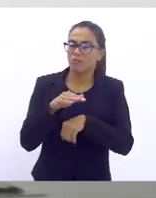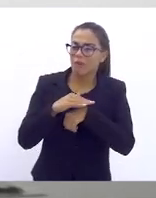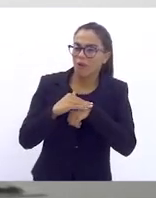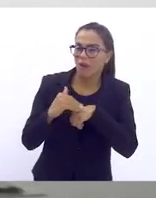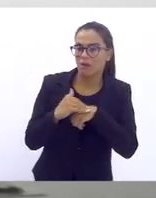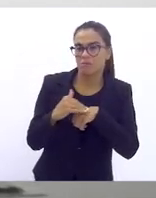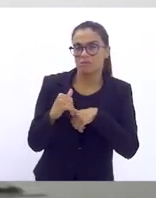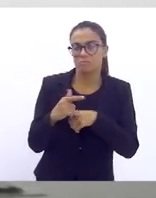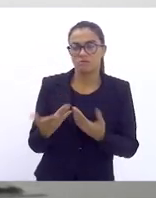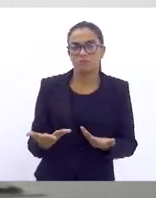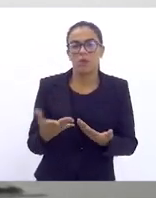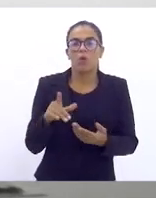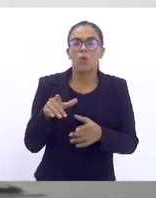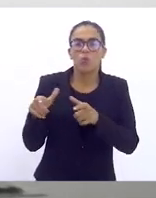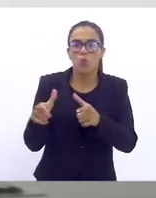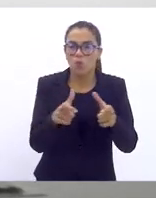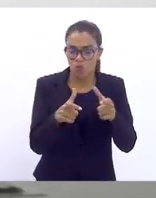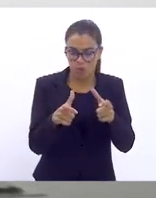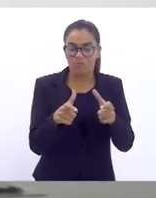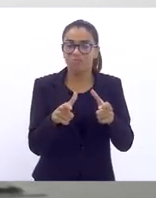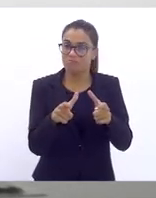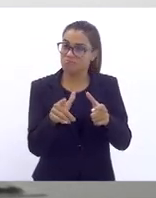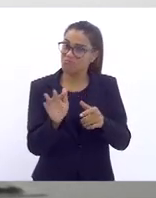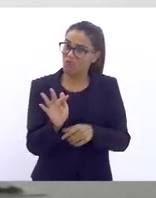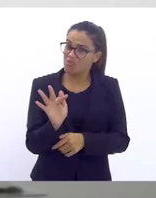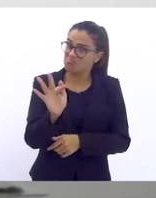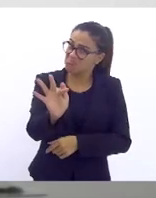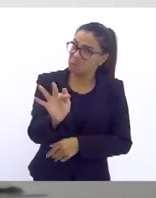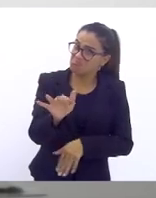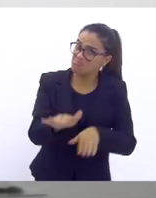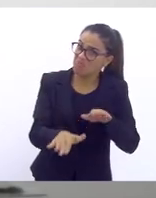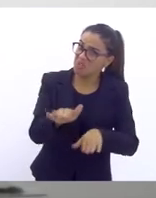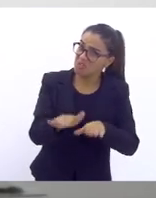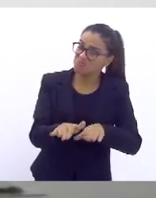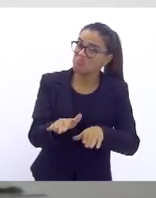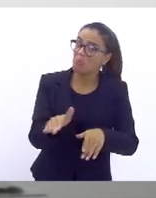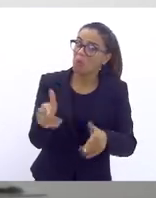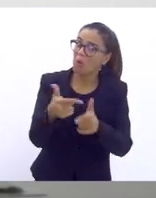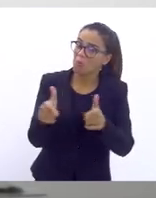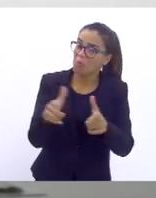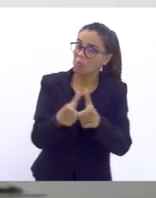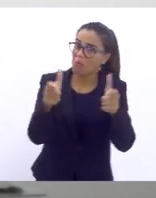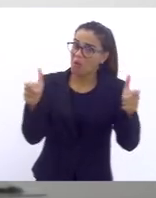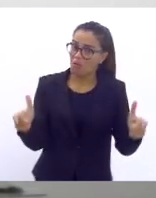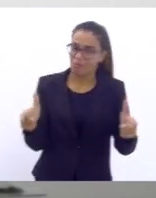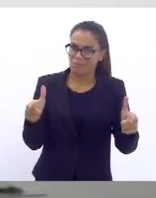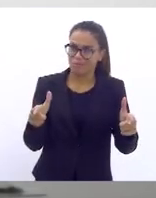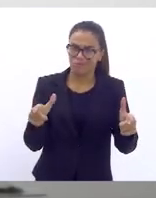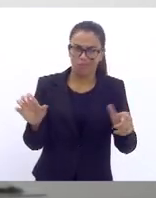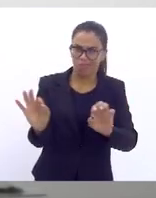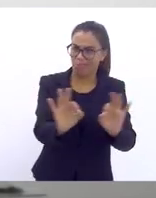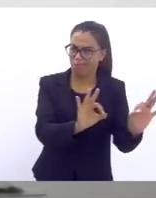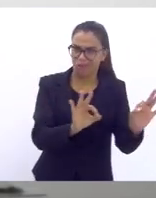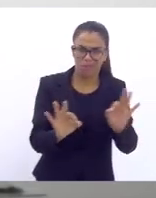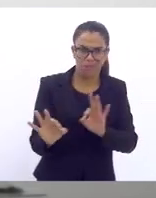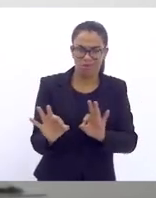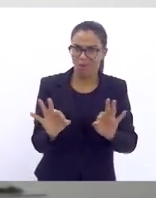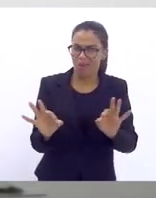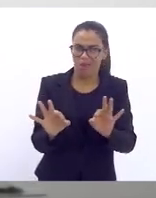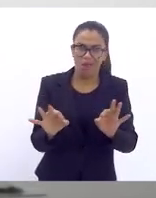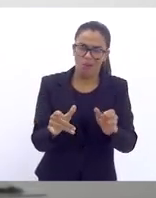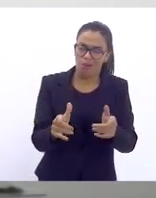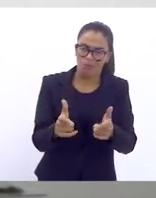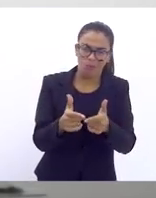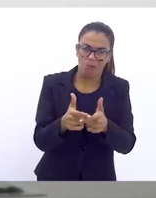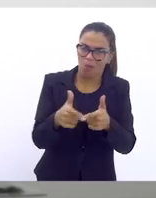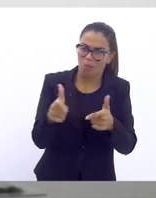enfim num ambiente muito próximo um desastre e ninguém quer esse desastre não é nós estamos aqui sou